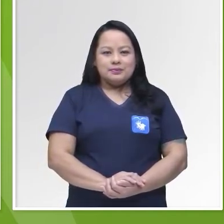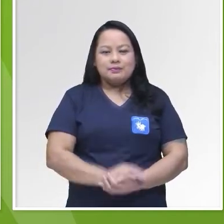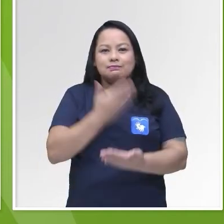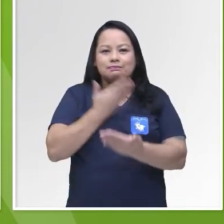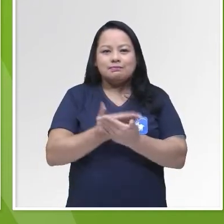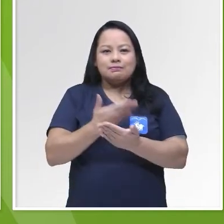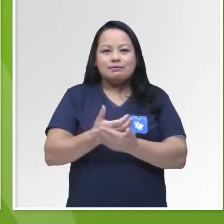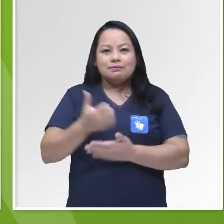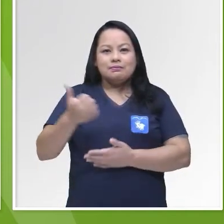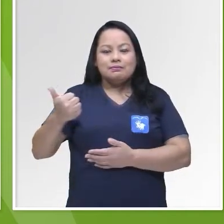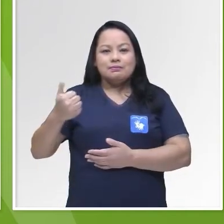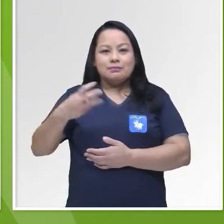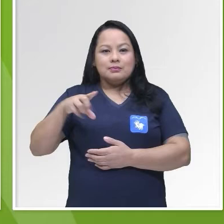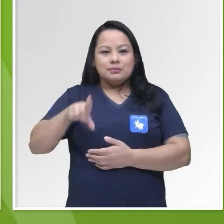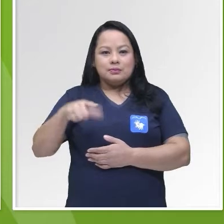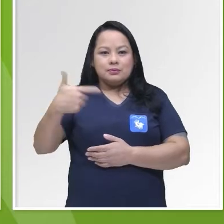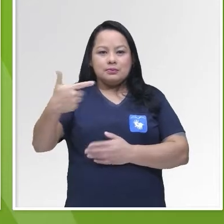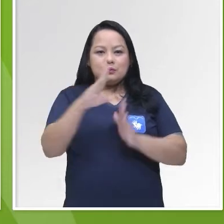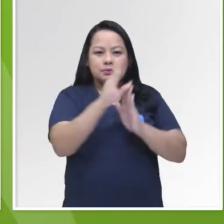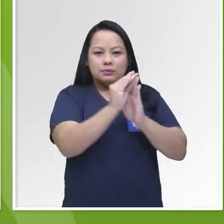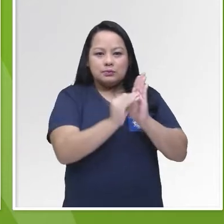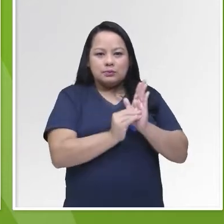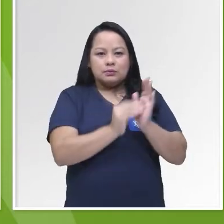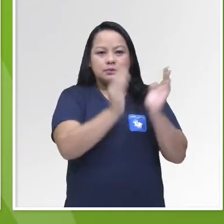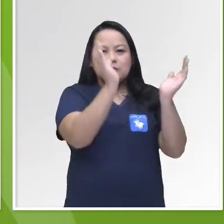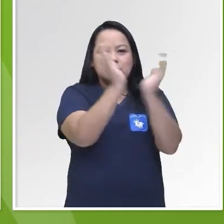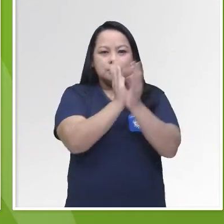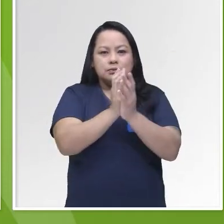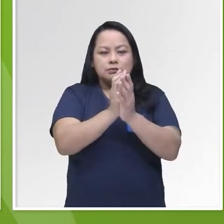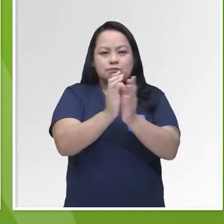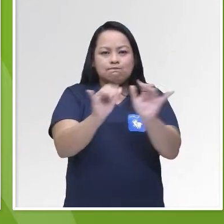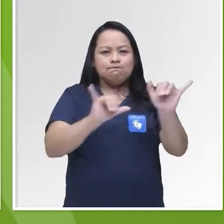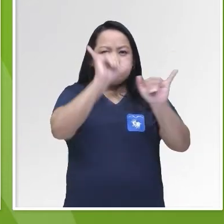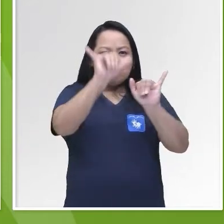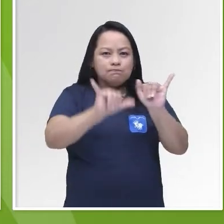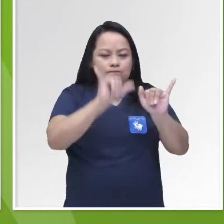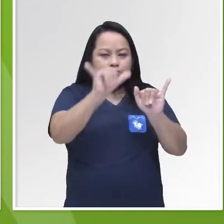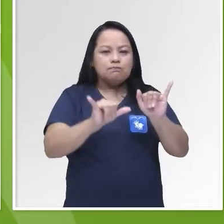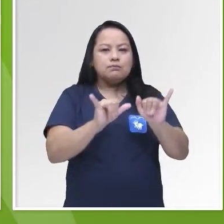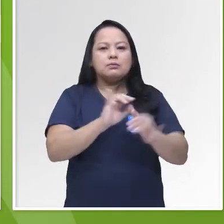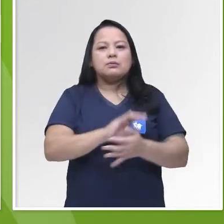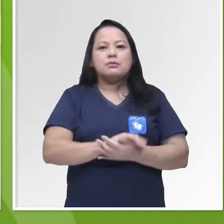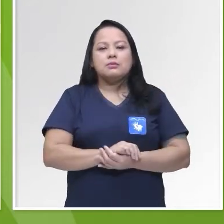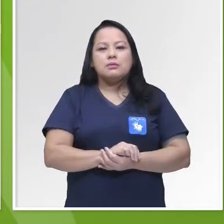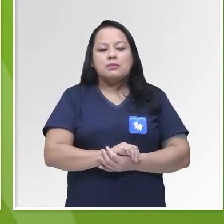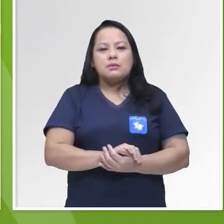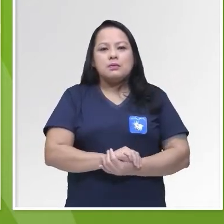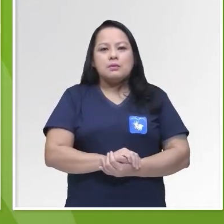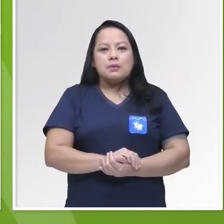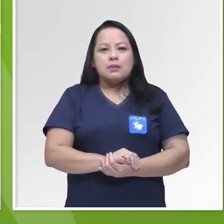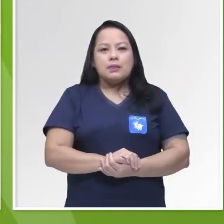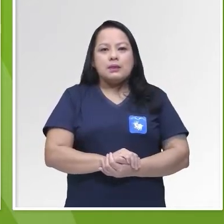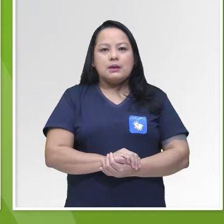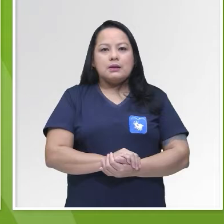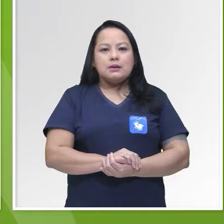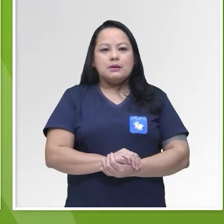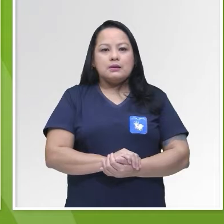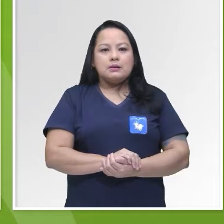Aula 13.2. Conteúdo: classificação das reações químicas.